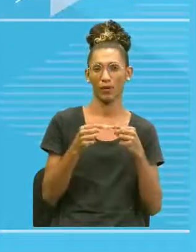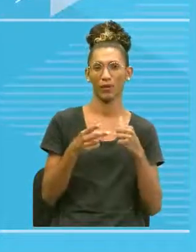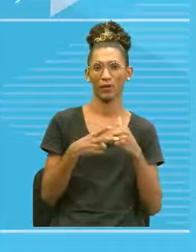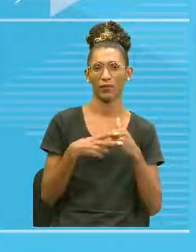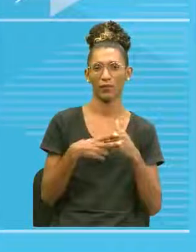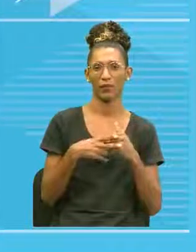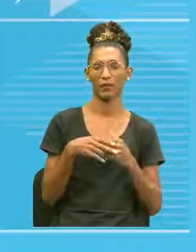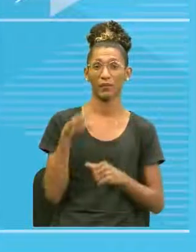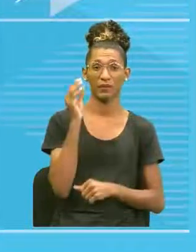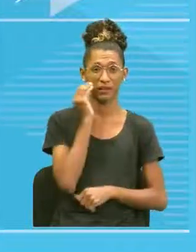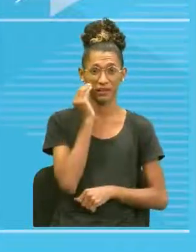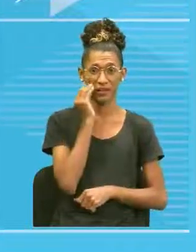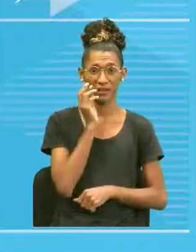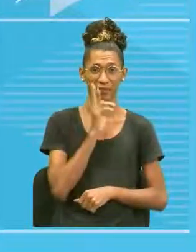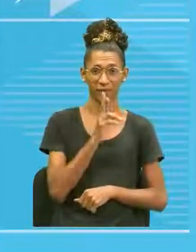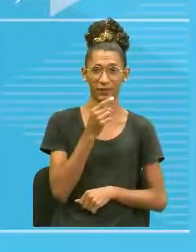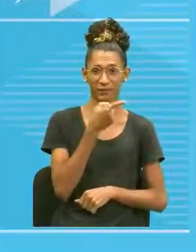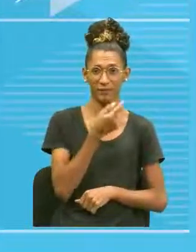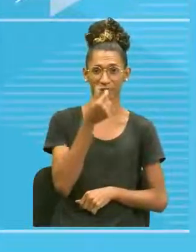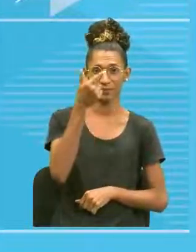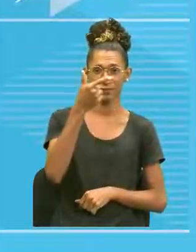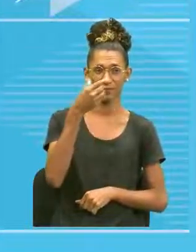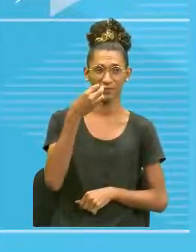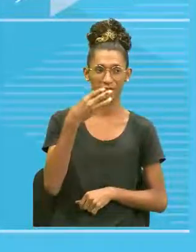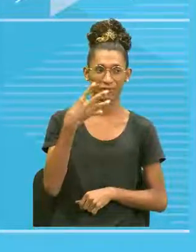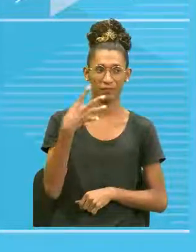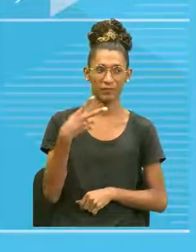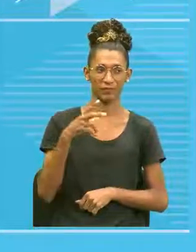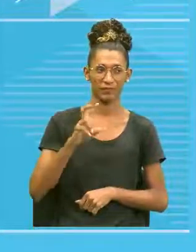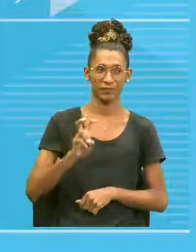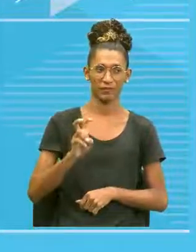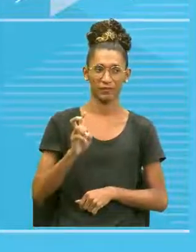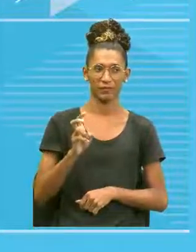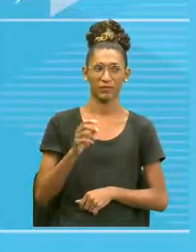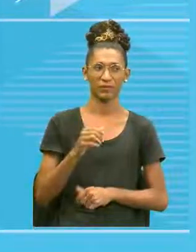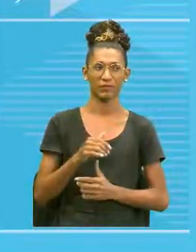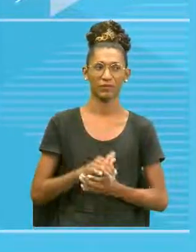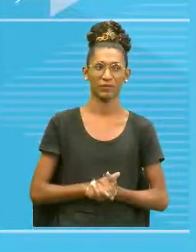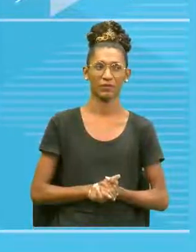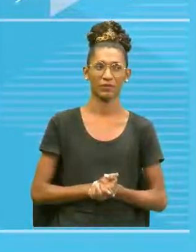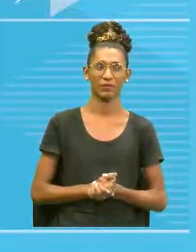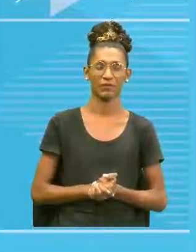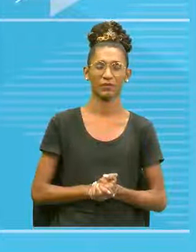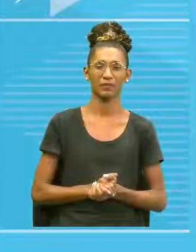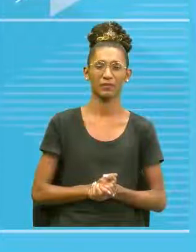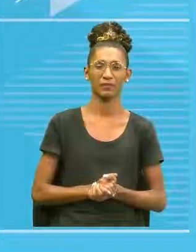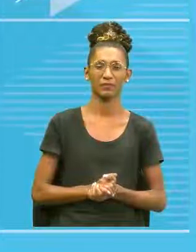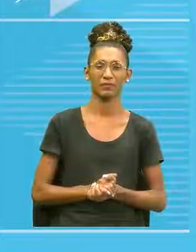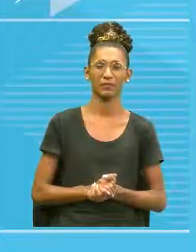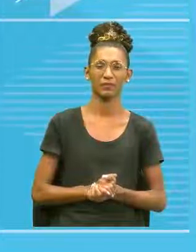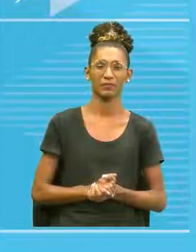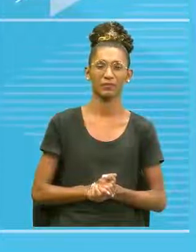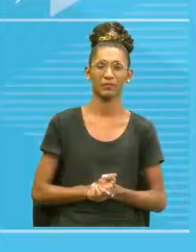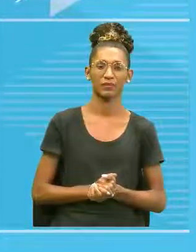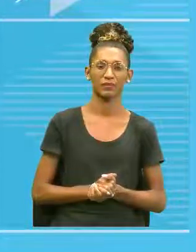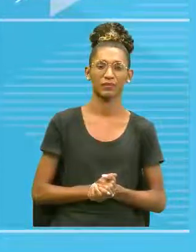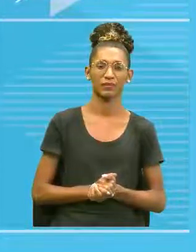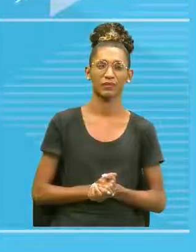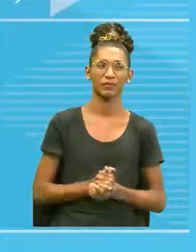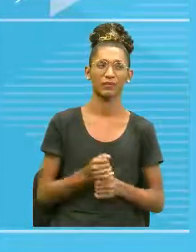Bora tentar Questão dois questão 3 4 e 5 Questão dois não e tem dois três quatro cinco